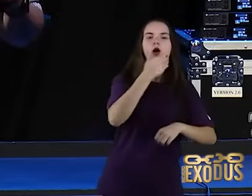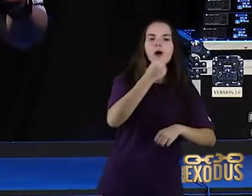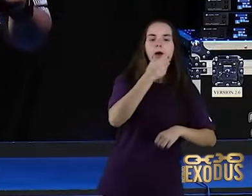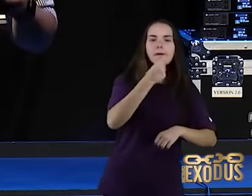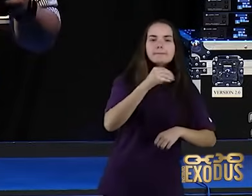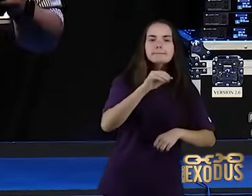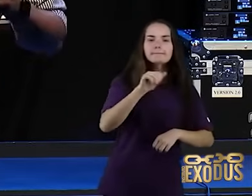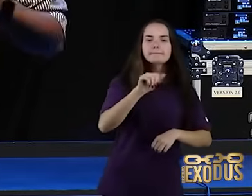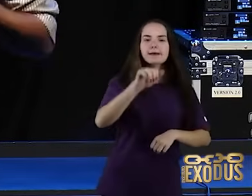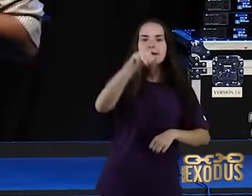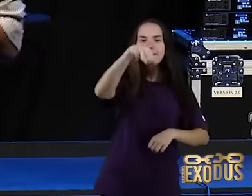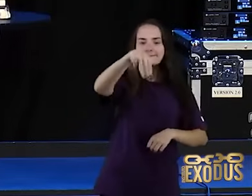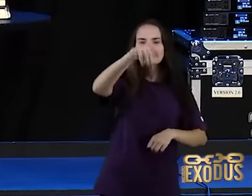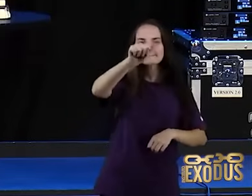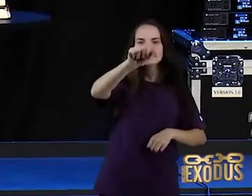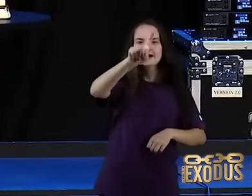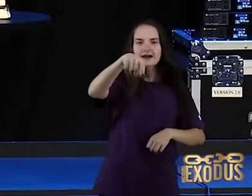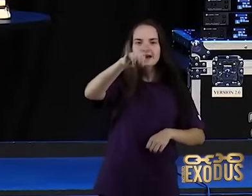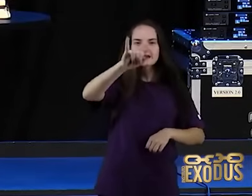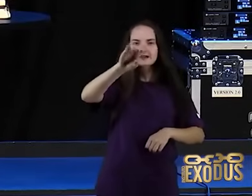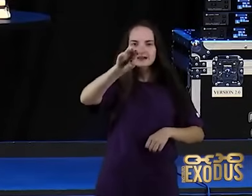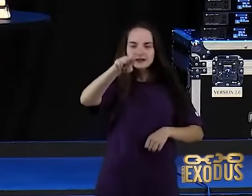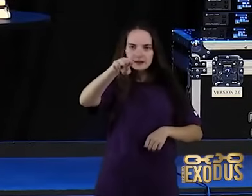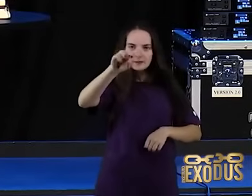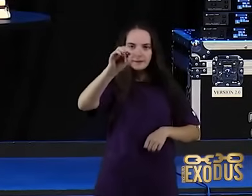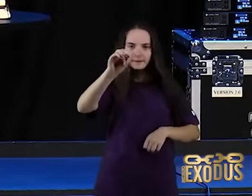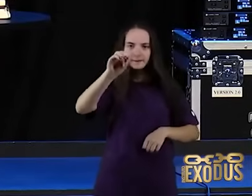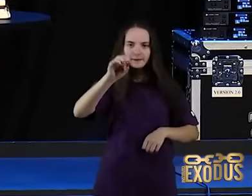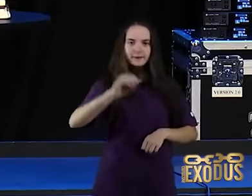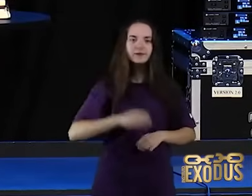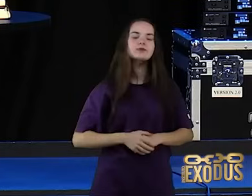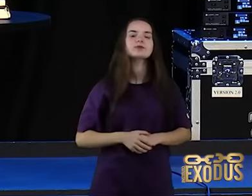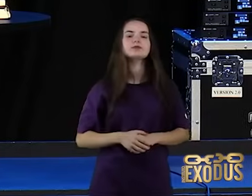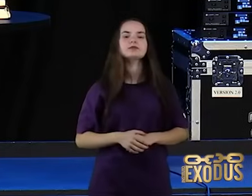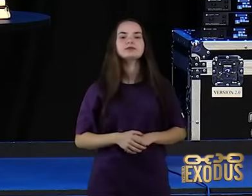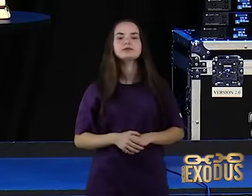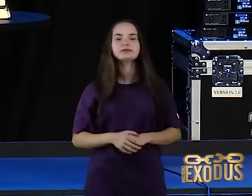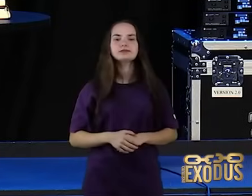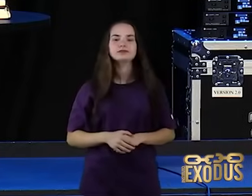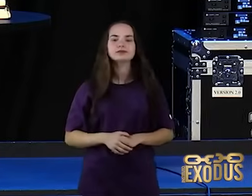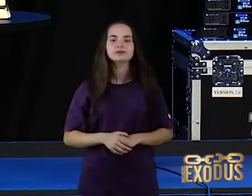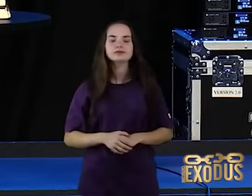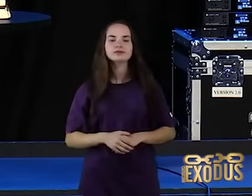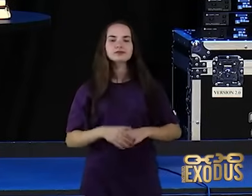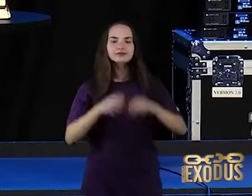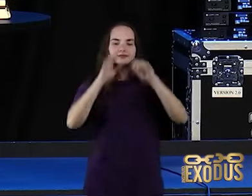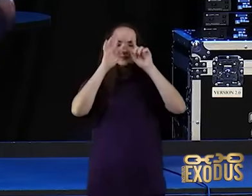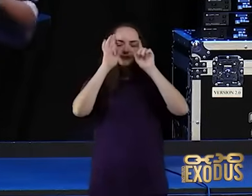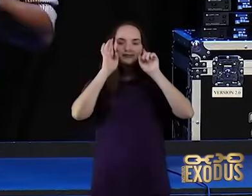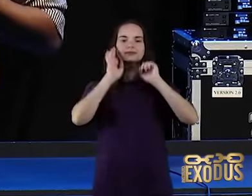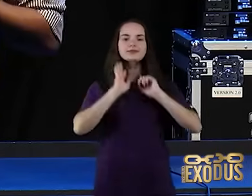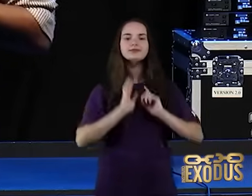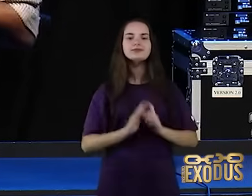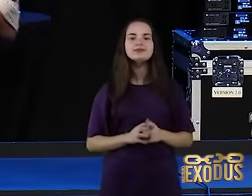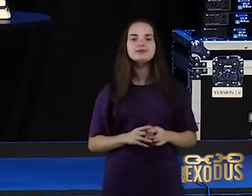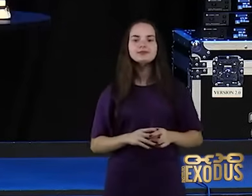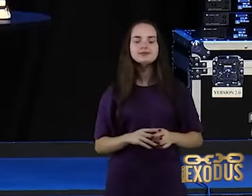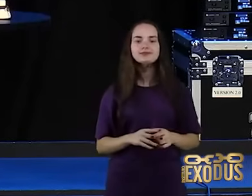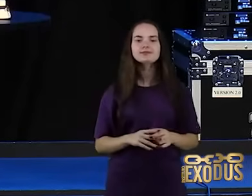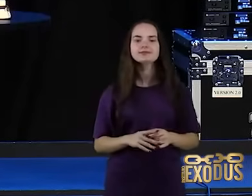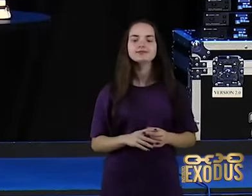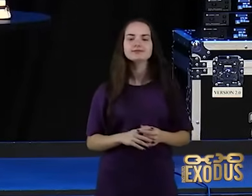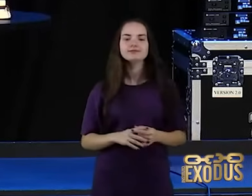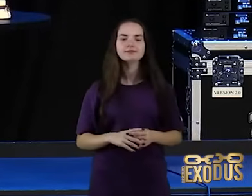isso máximos máximos Você lembra desse filme Gladiador tem mais de 20 anos 20 24 anos parae ser